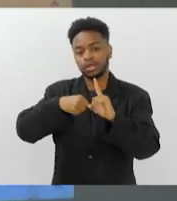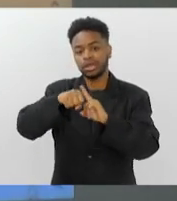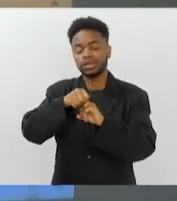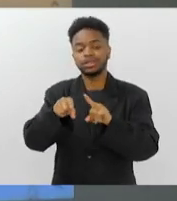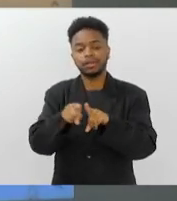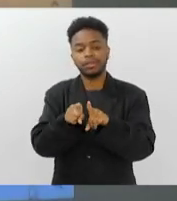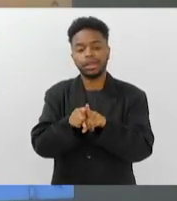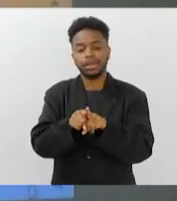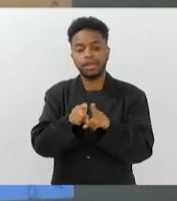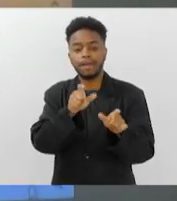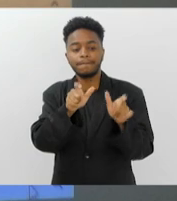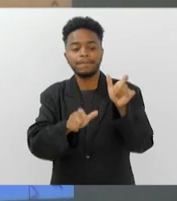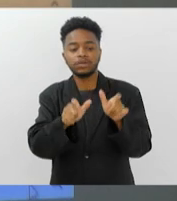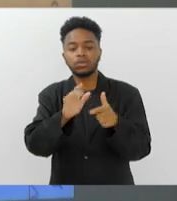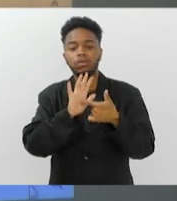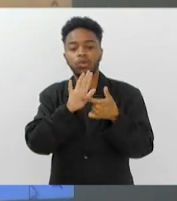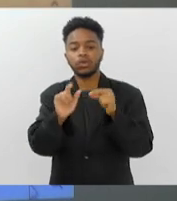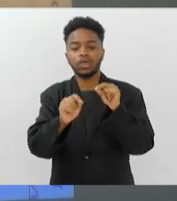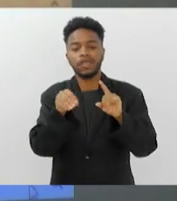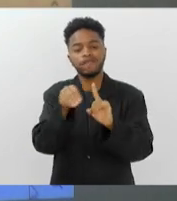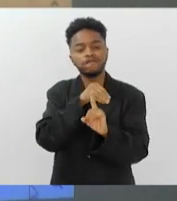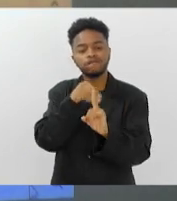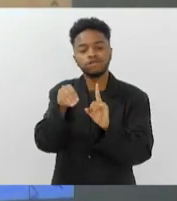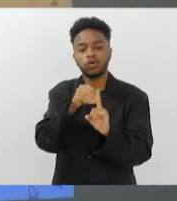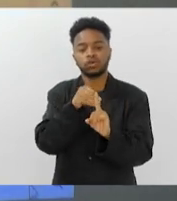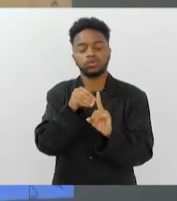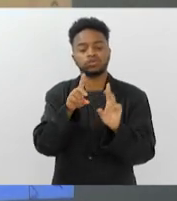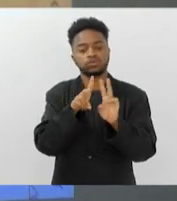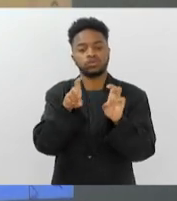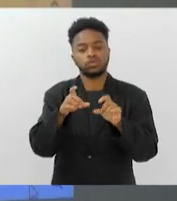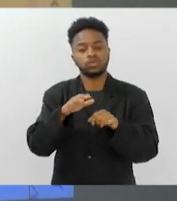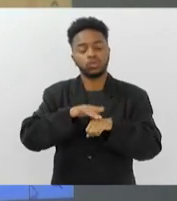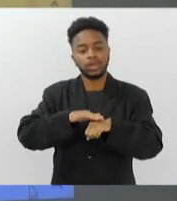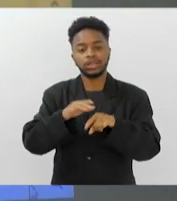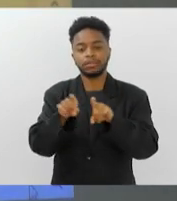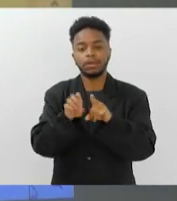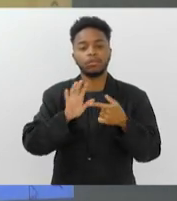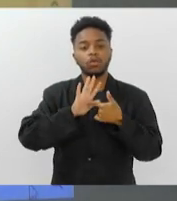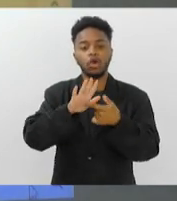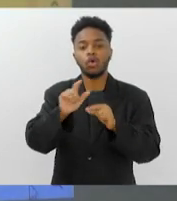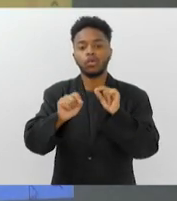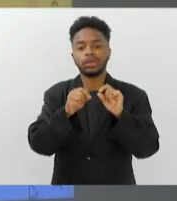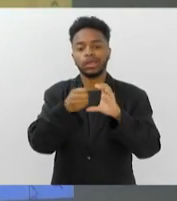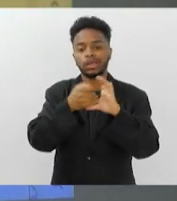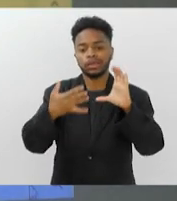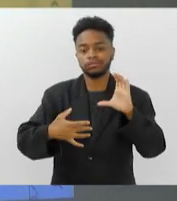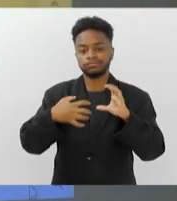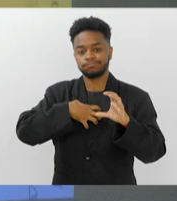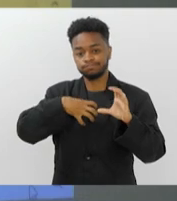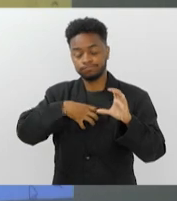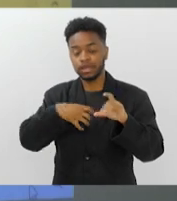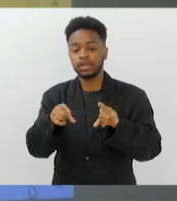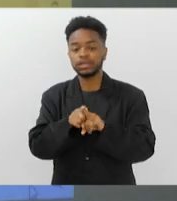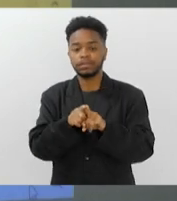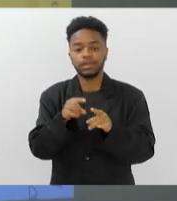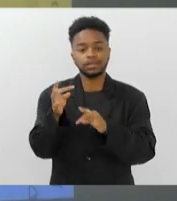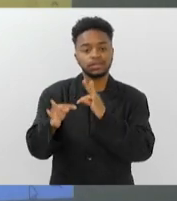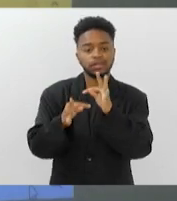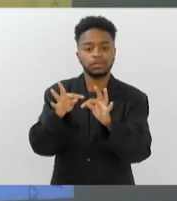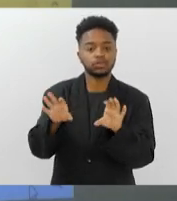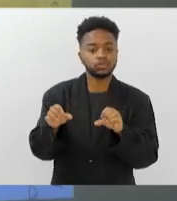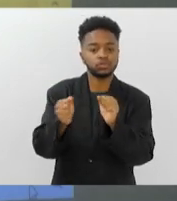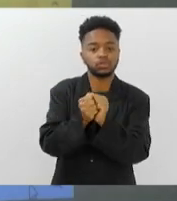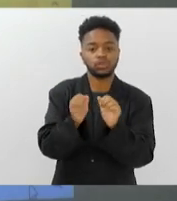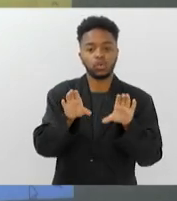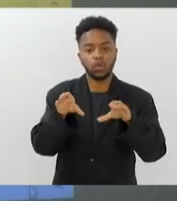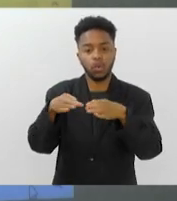coletivo de invulnerabilidade à doença publicizar os sintomas meios de prevenção tratamento junto à comunidades junto à